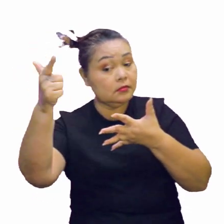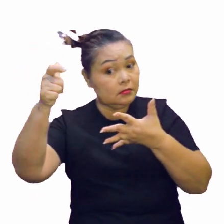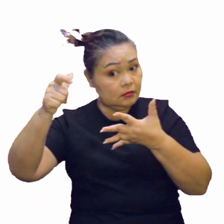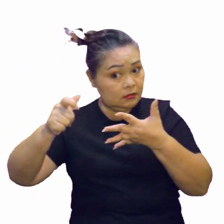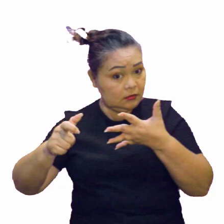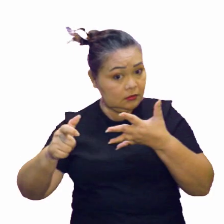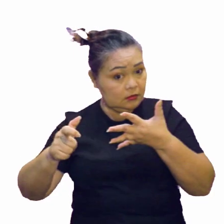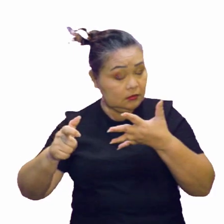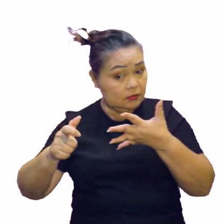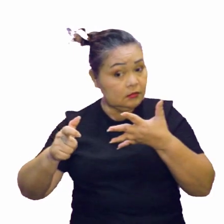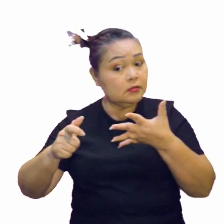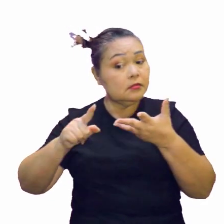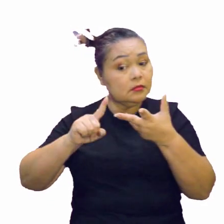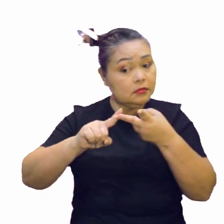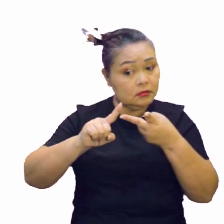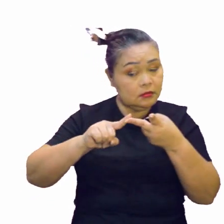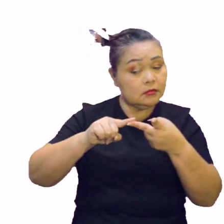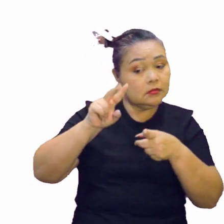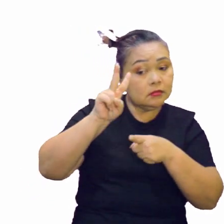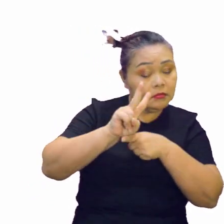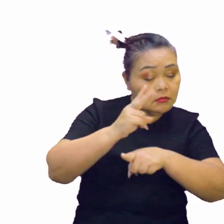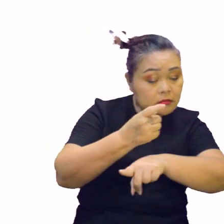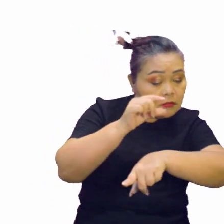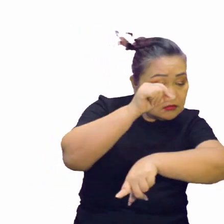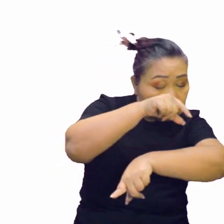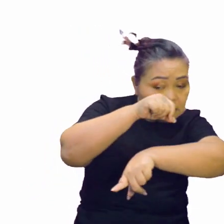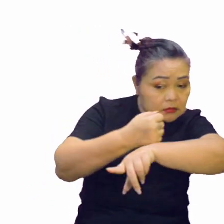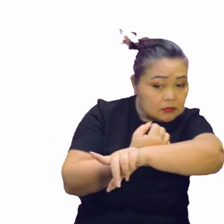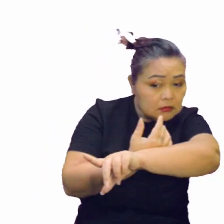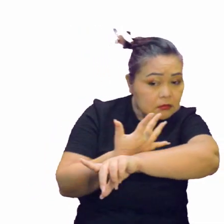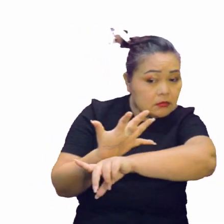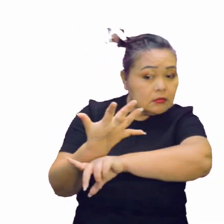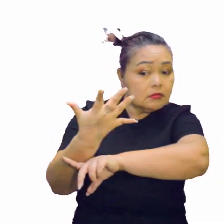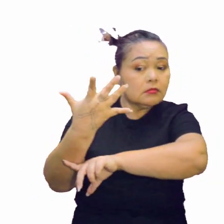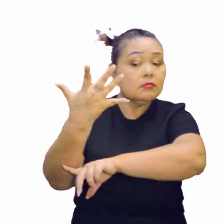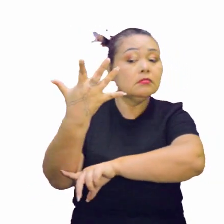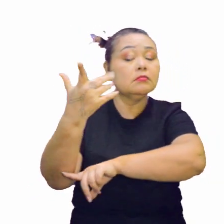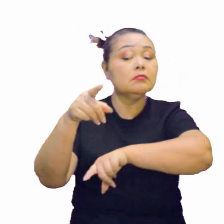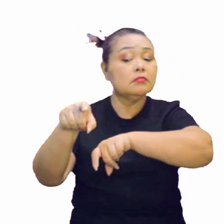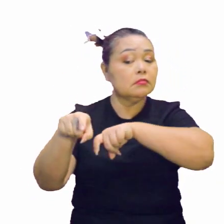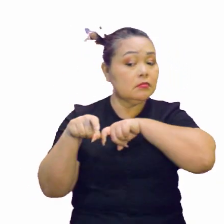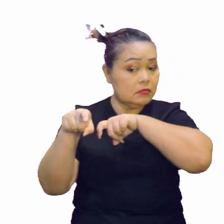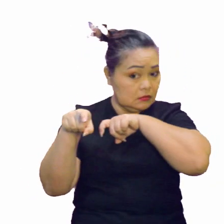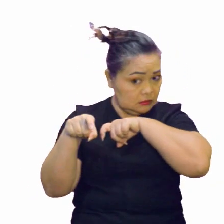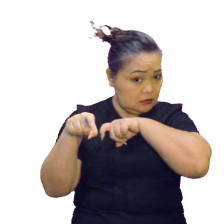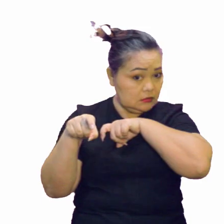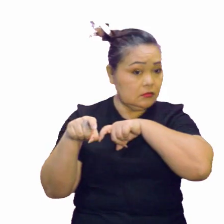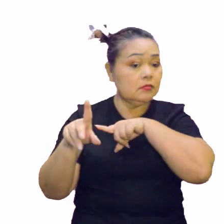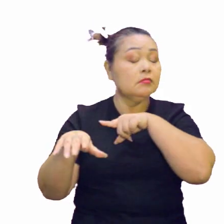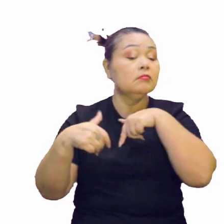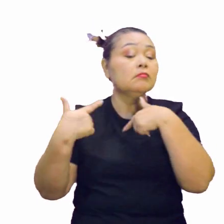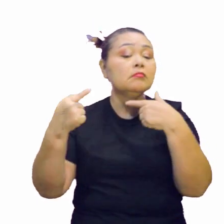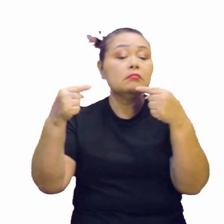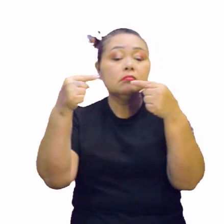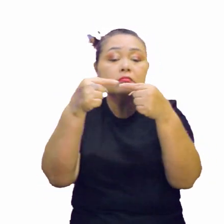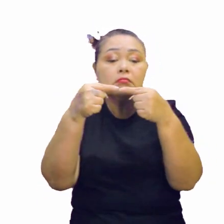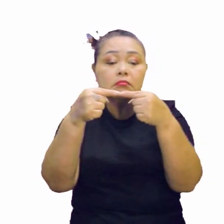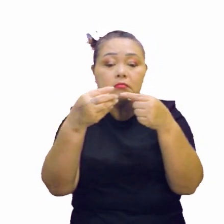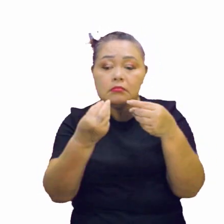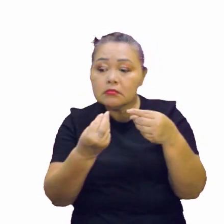e as cultivares utilizadas nas atividades agrícolas, de acordo com a